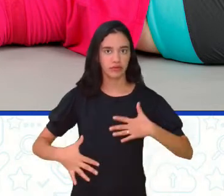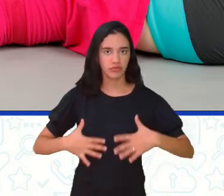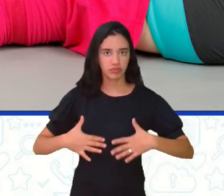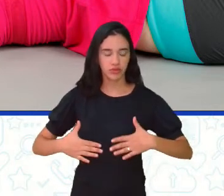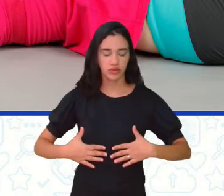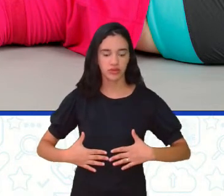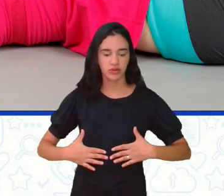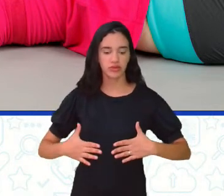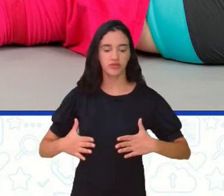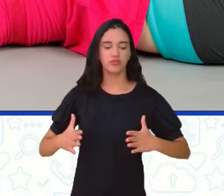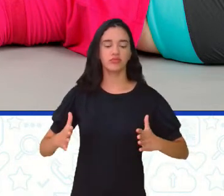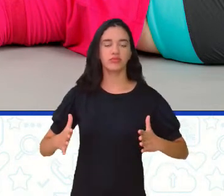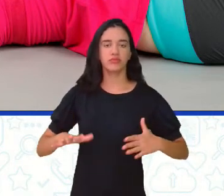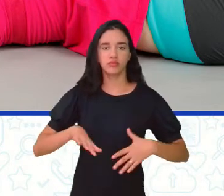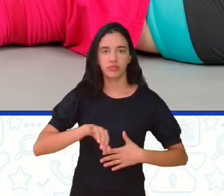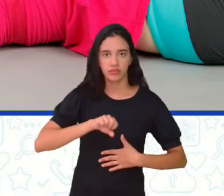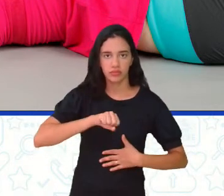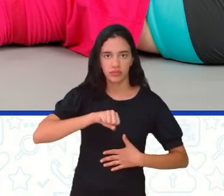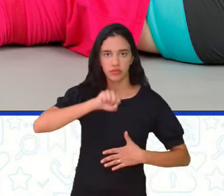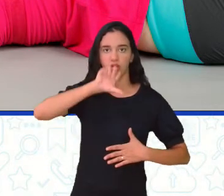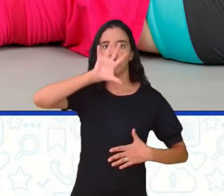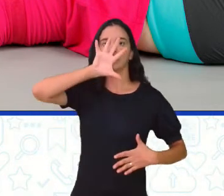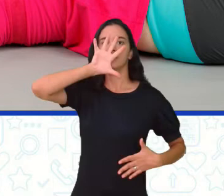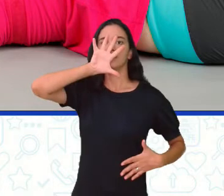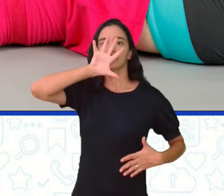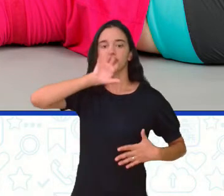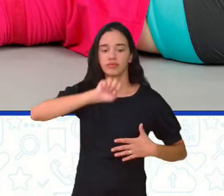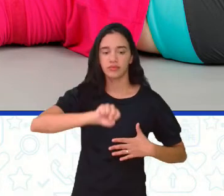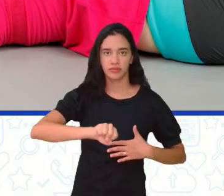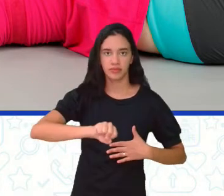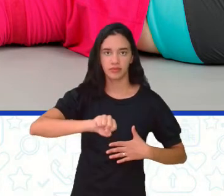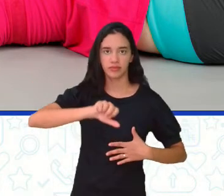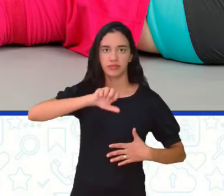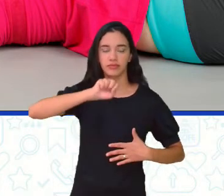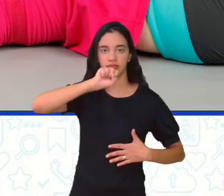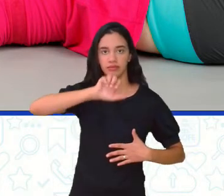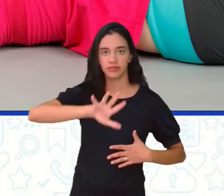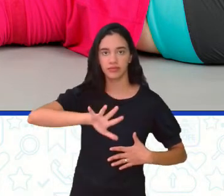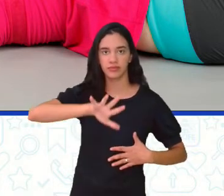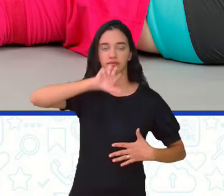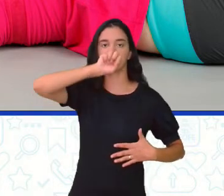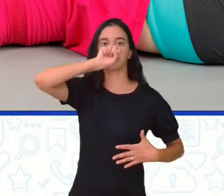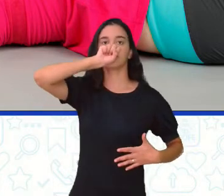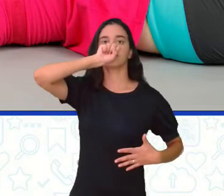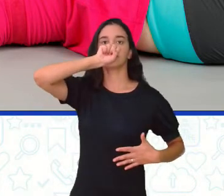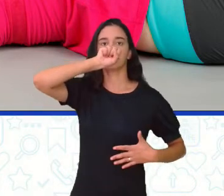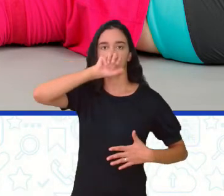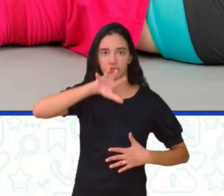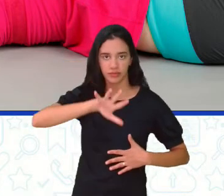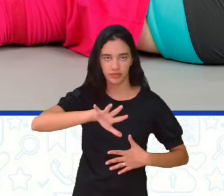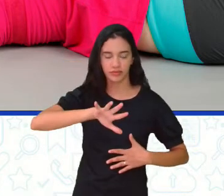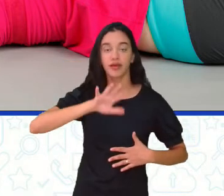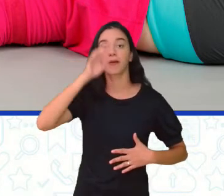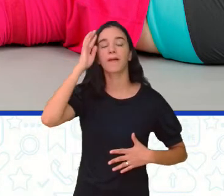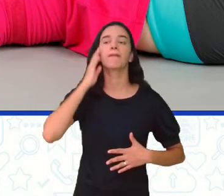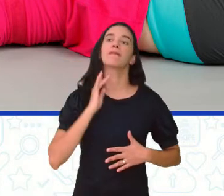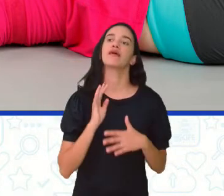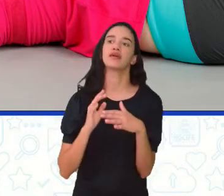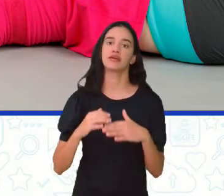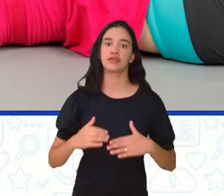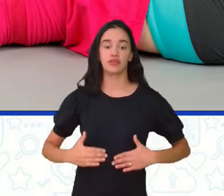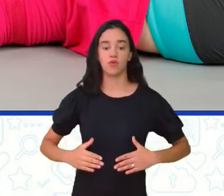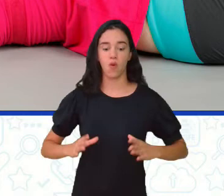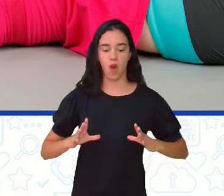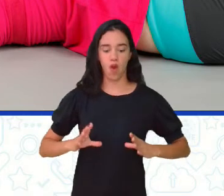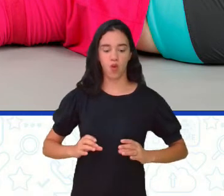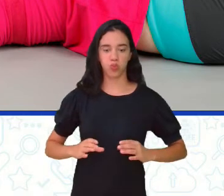a inspiração e expiração. E na hora da inspiração, essa almofada ela vai ter que ser